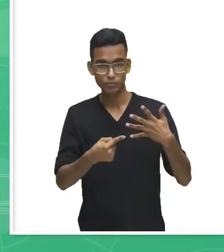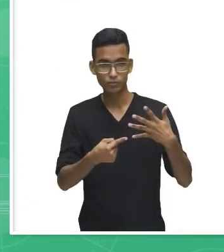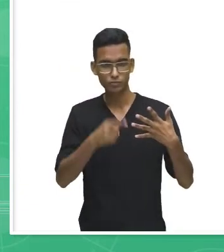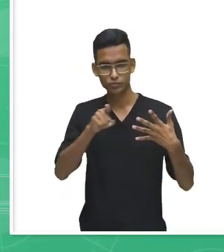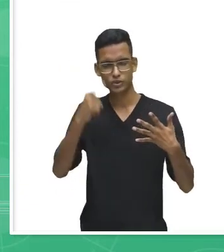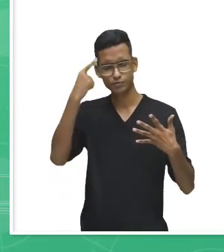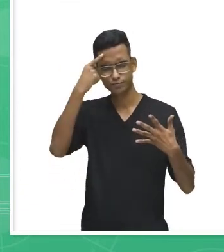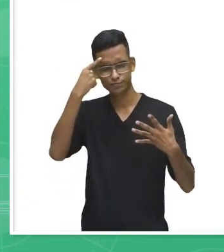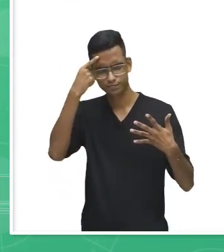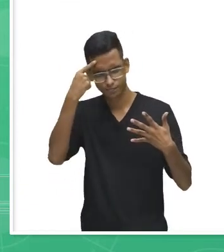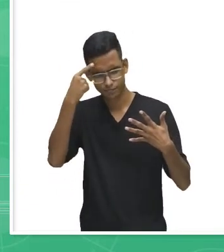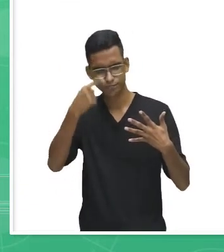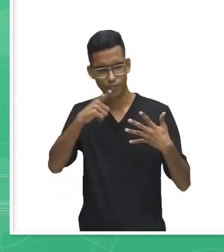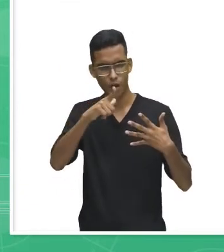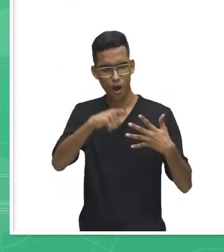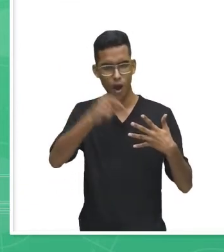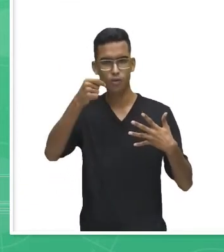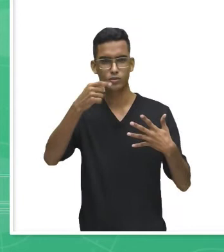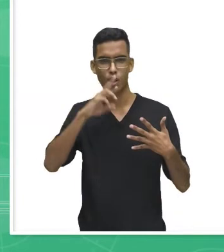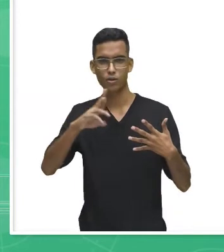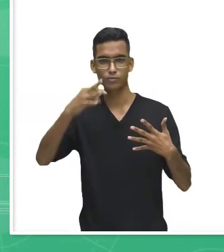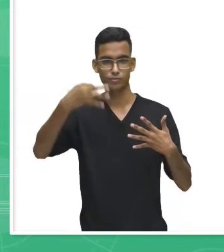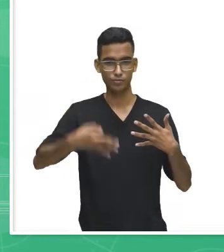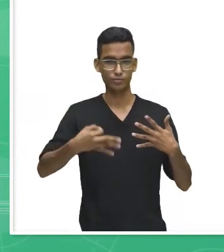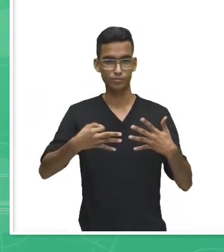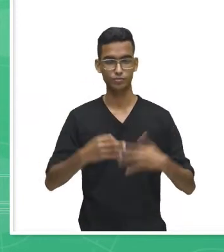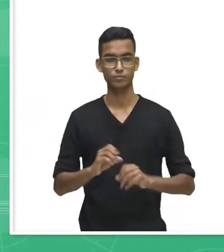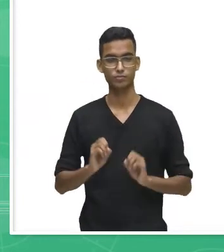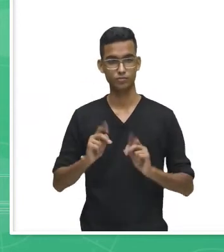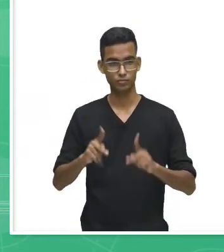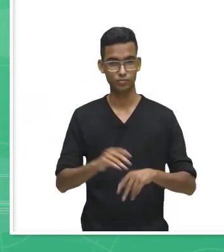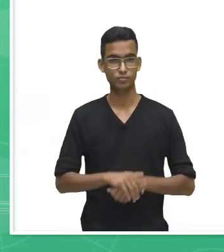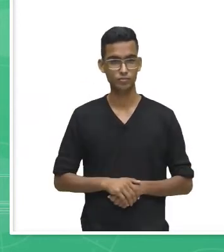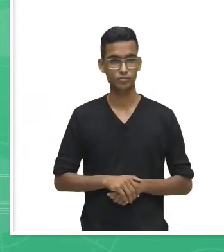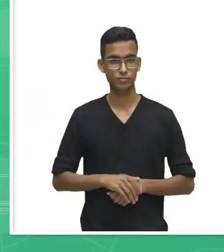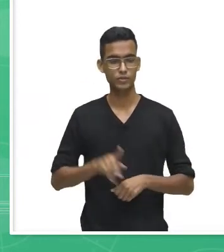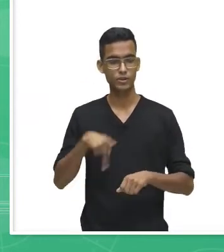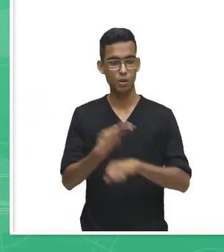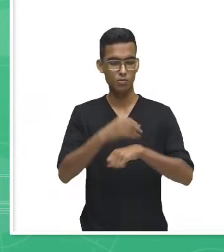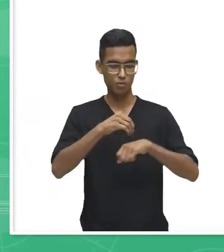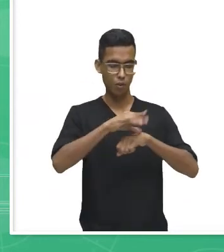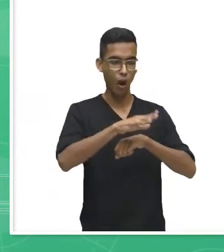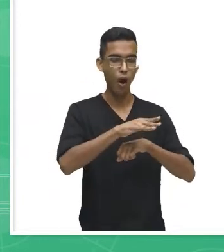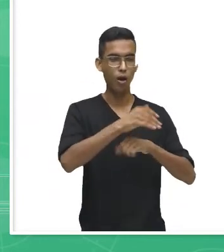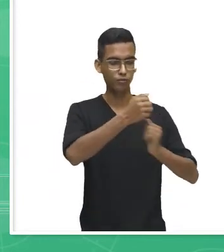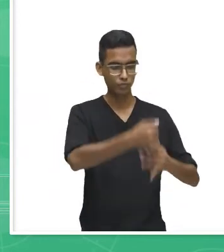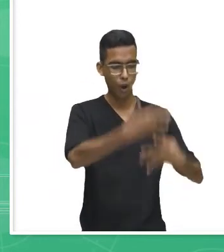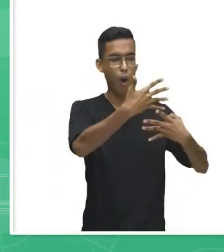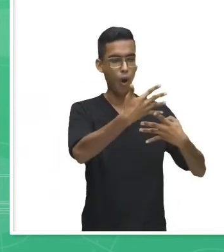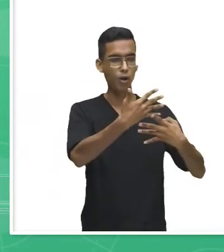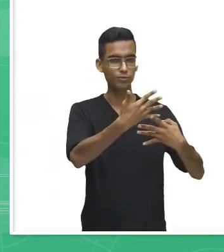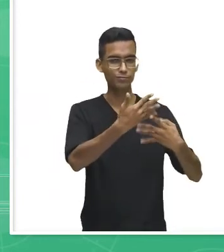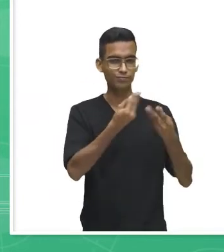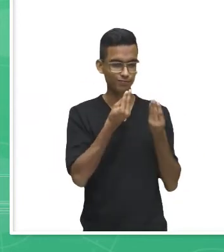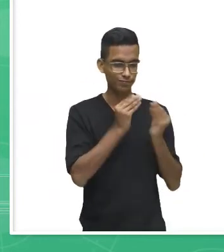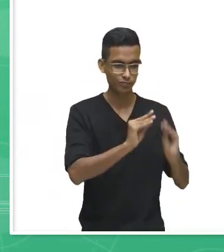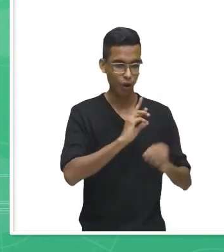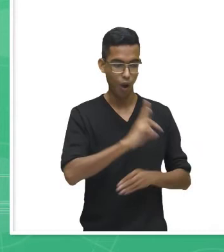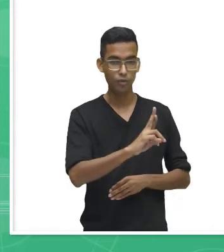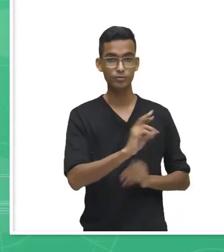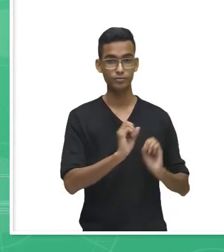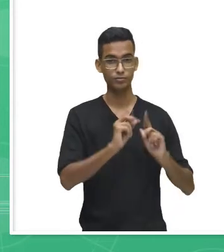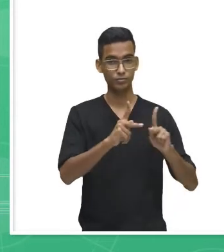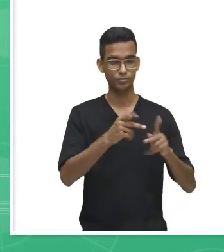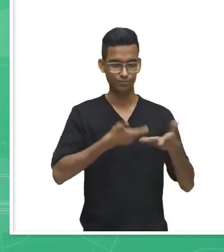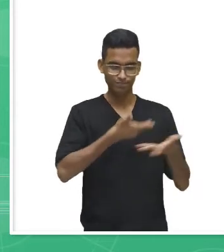alternativas, escolher o gabarito e o mais importante, compartilhar a resposta de vocês com a gente no chat para que a gente possa